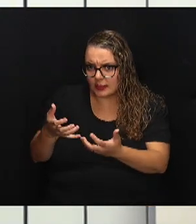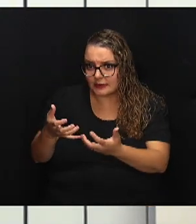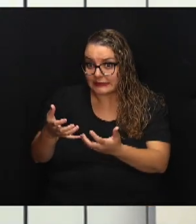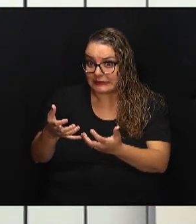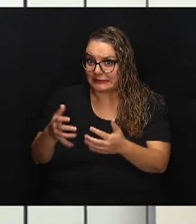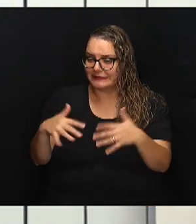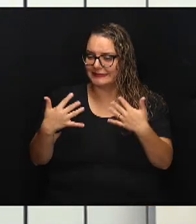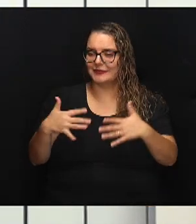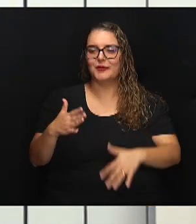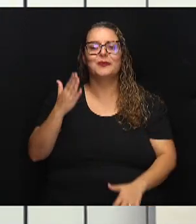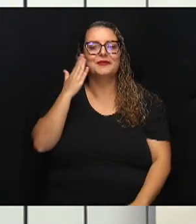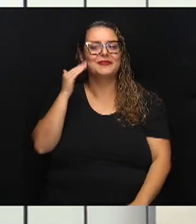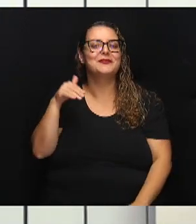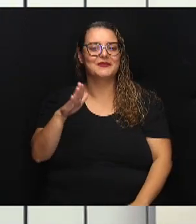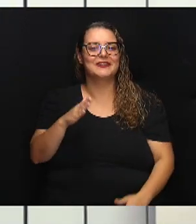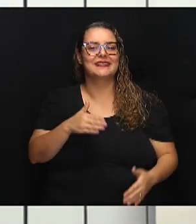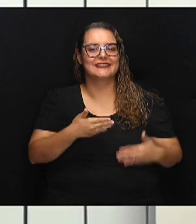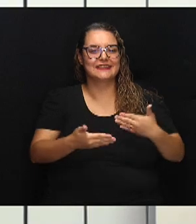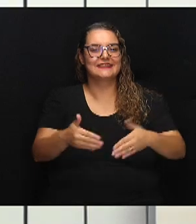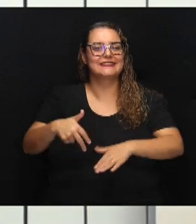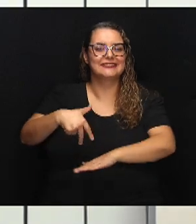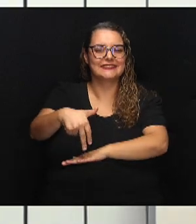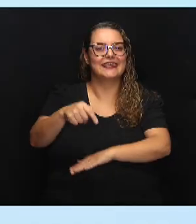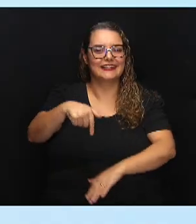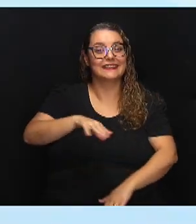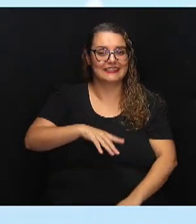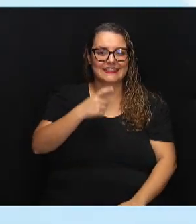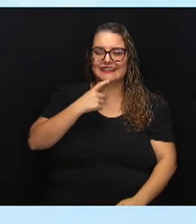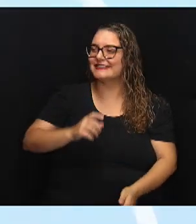sobre essa importante travessa aqui da cidade.